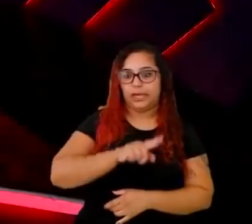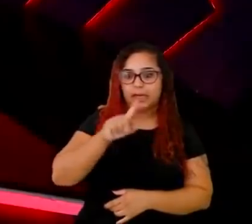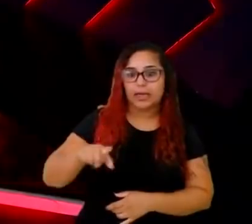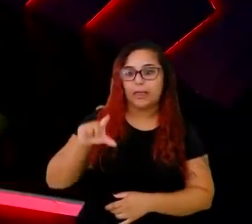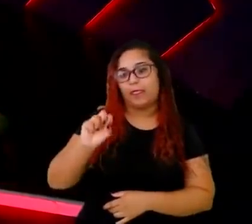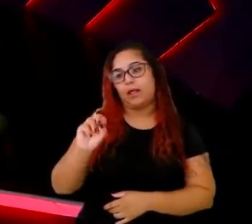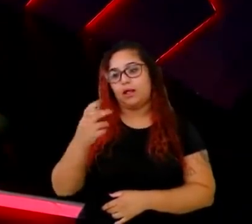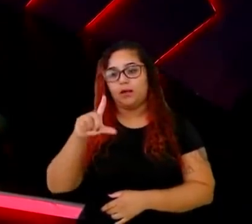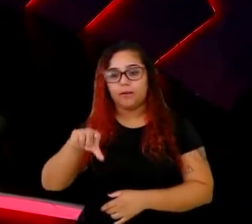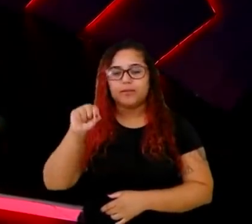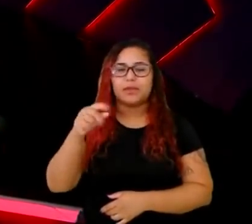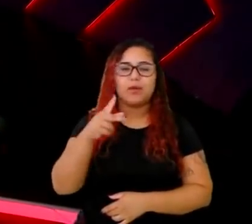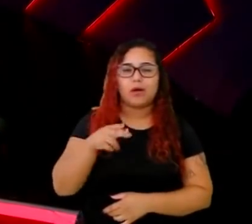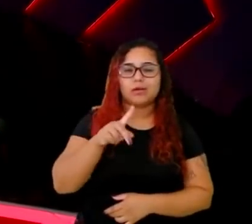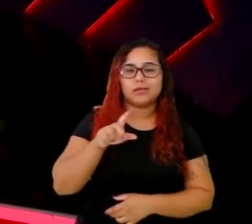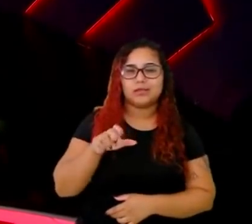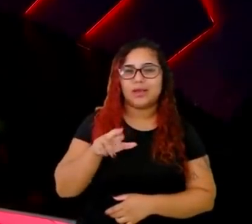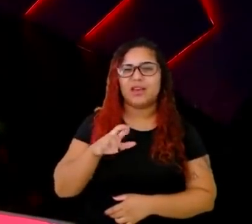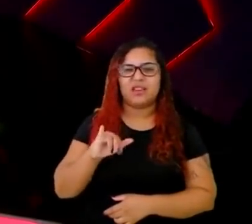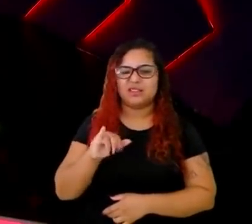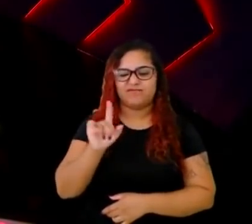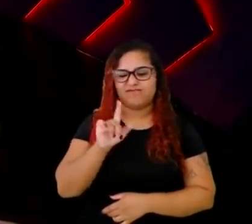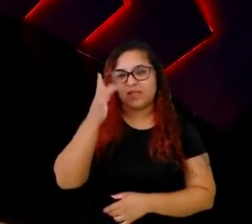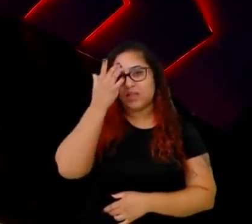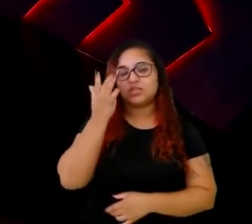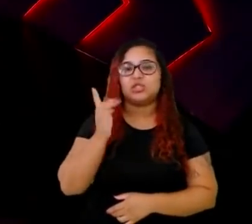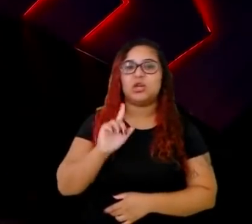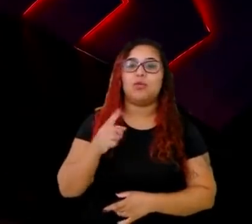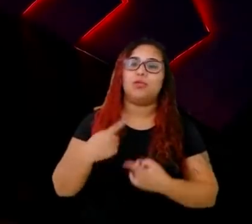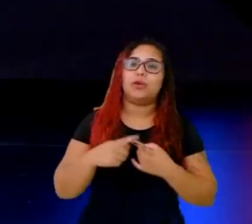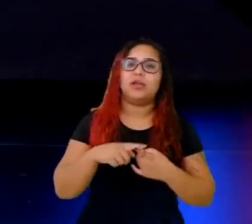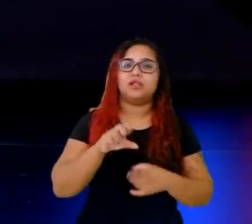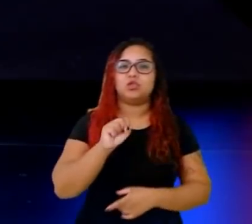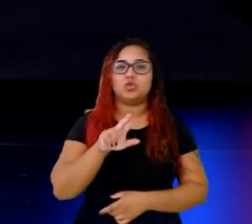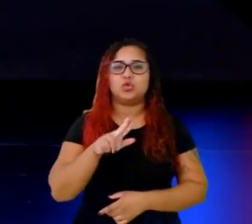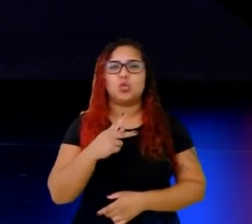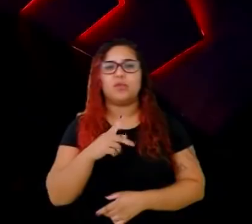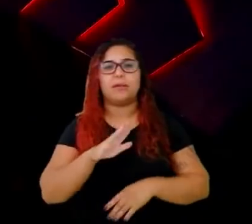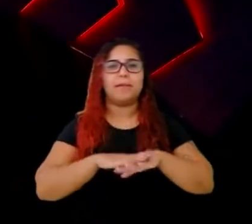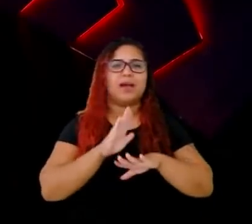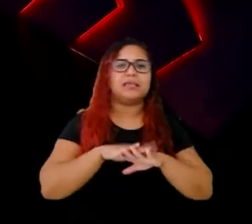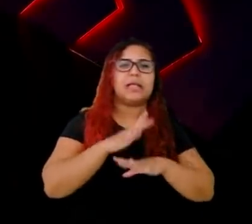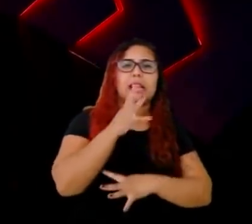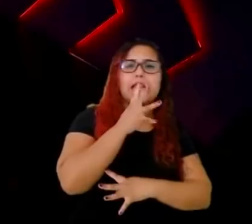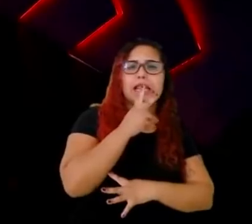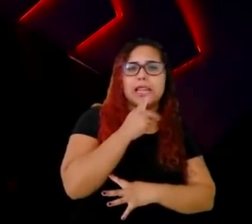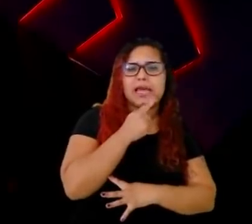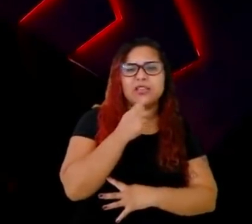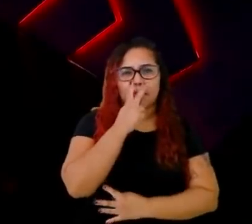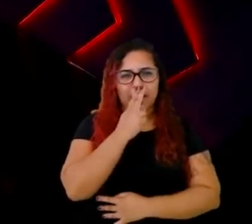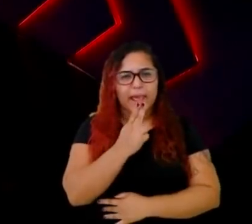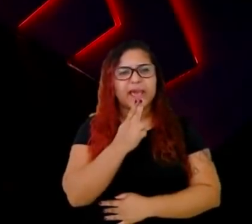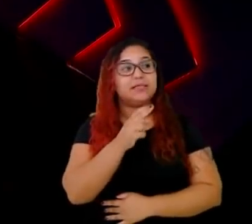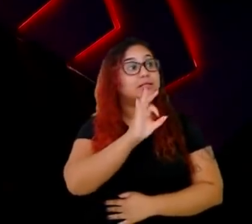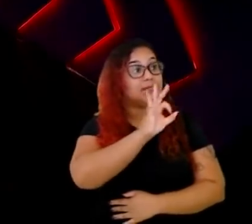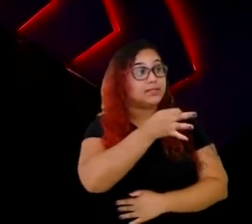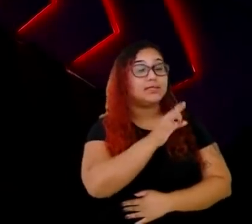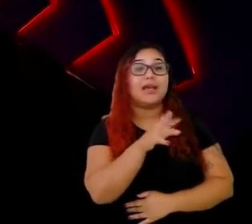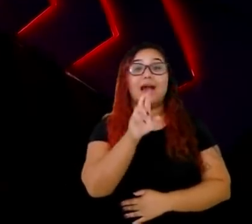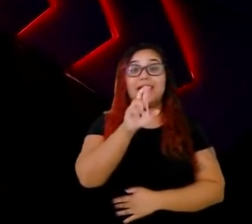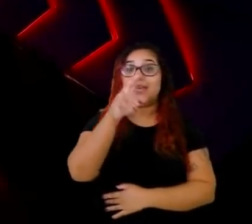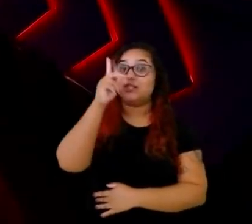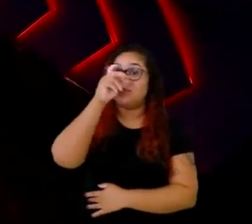você. Se não fosse aquele aeroporto de mosquito ali na cabeça dele. Se ele tivesse um pouco mais de